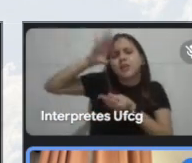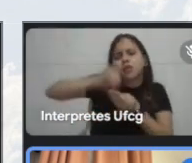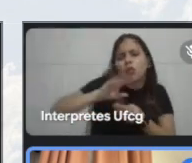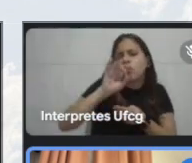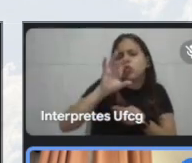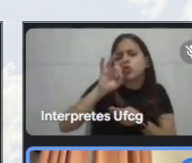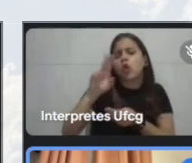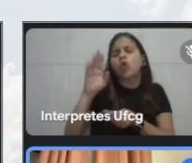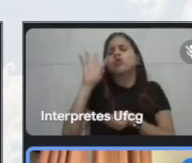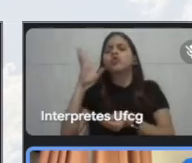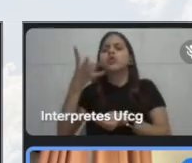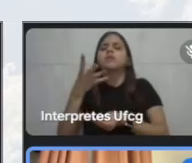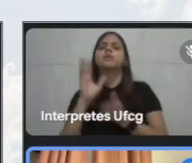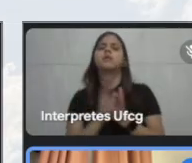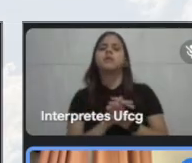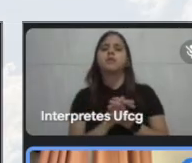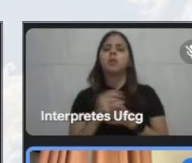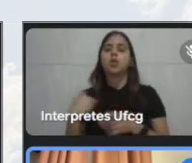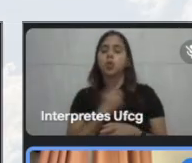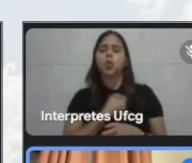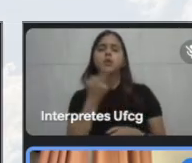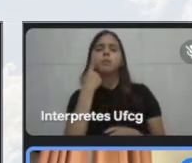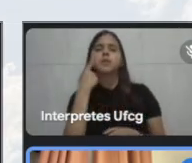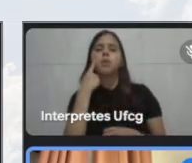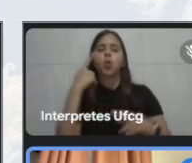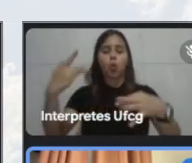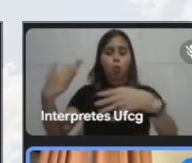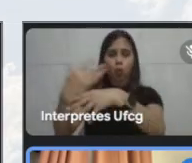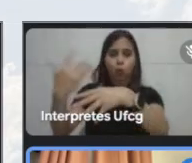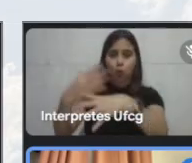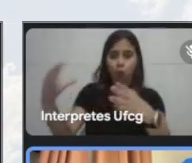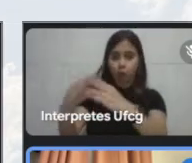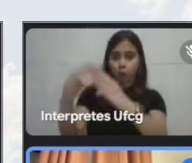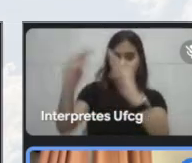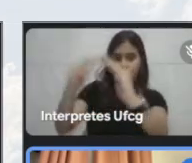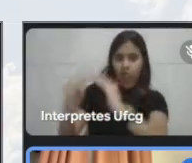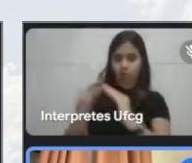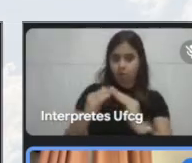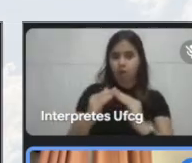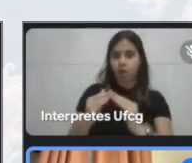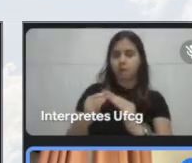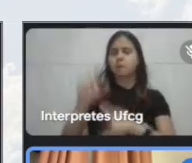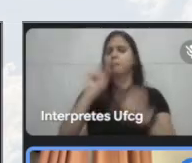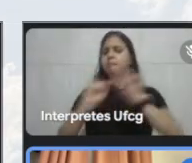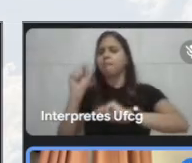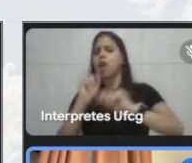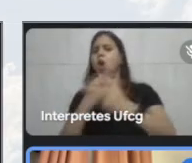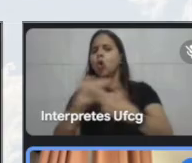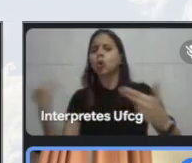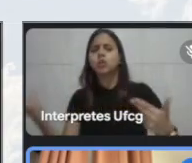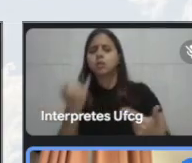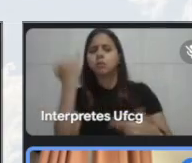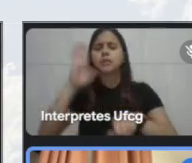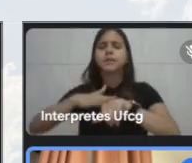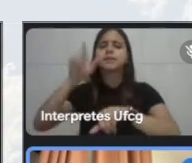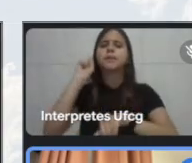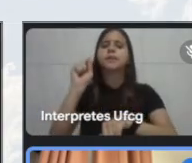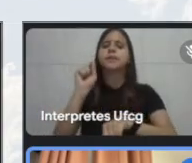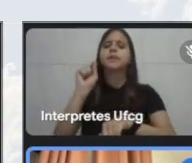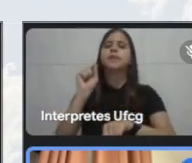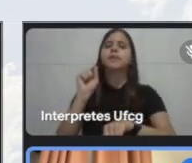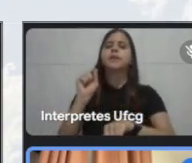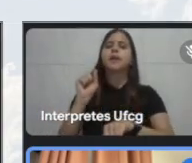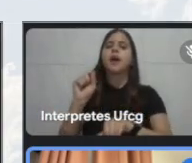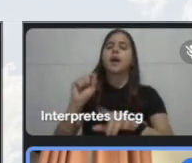acessibilidade, onde a gente viu que para a classe urbana, a única variável realmente significativa no modelo foi a variável de zona de